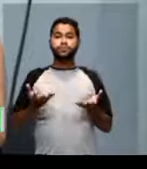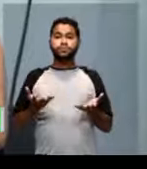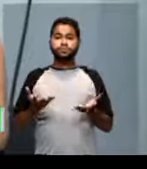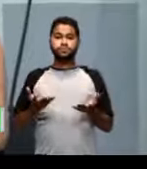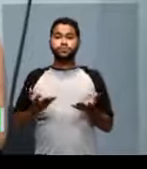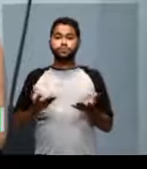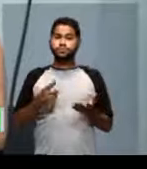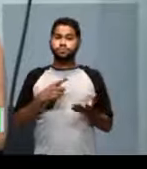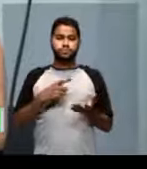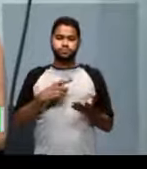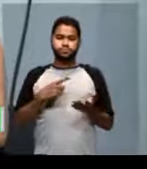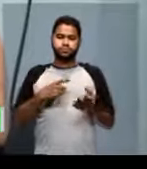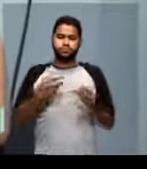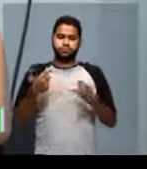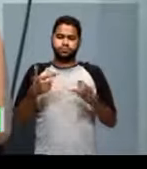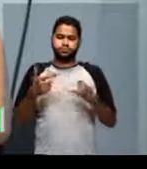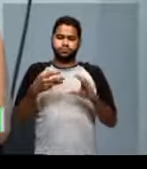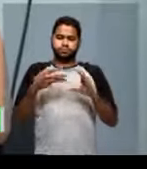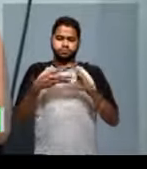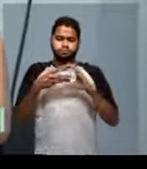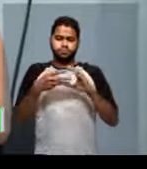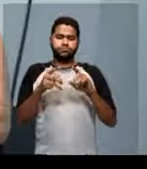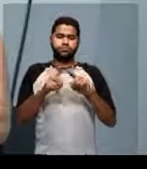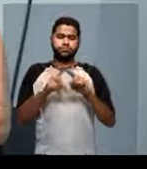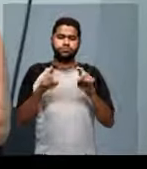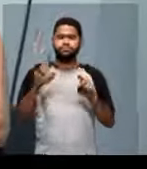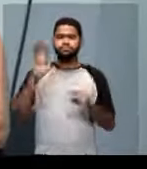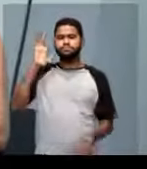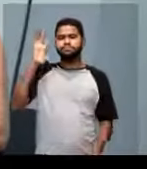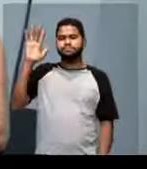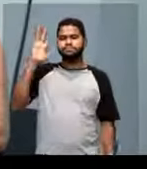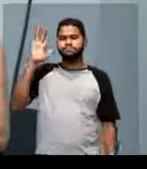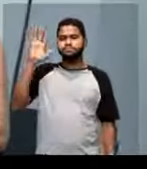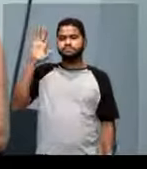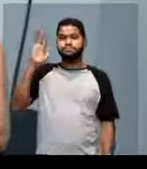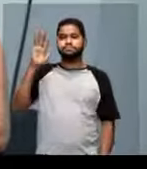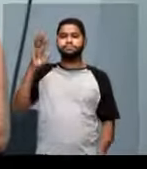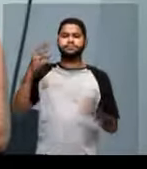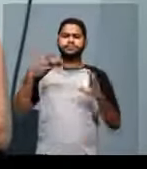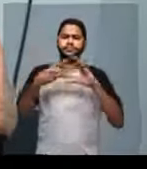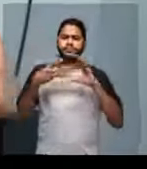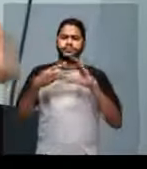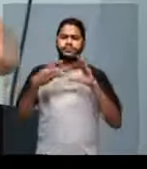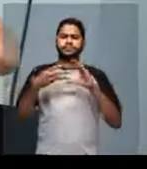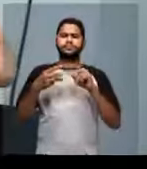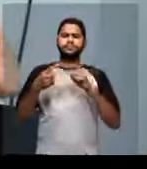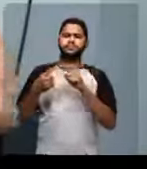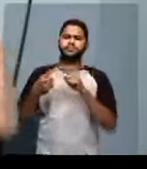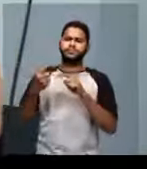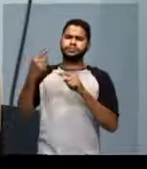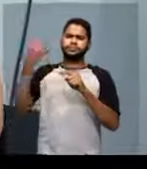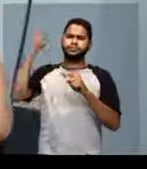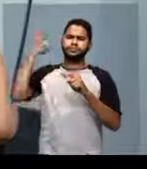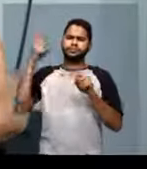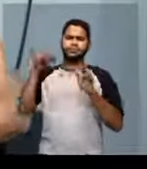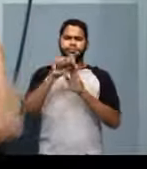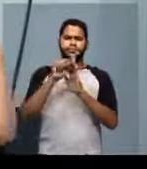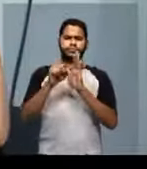são formados por célula. Mas, como eu expliquei para vocês, a teoria celular, né? Que foi formulada lá no século